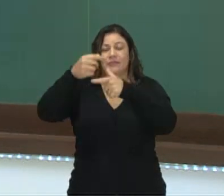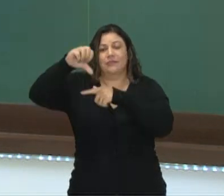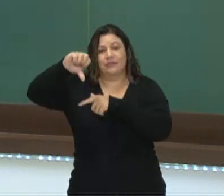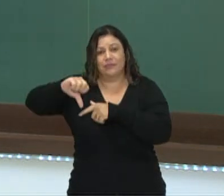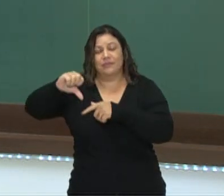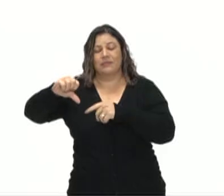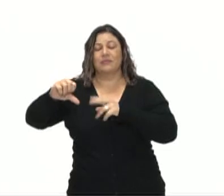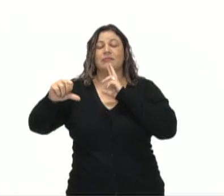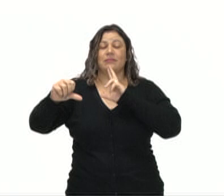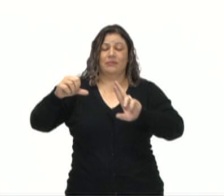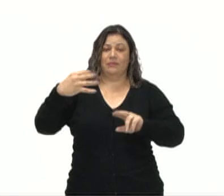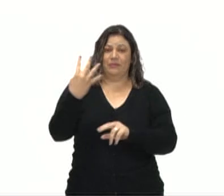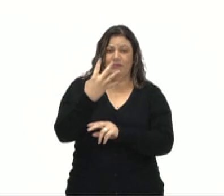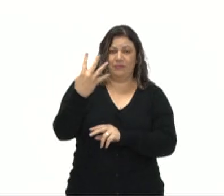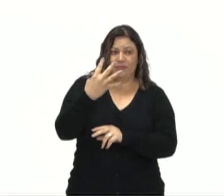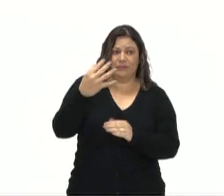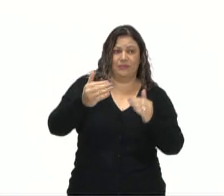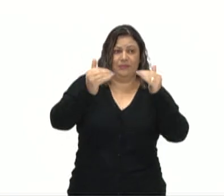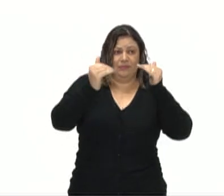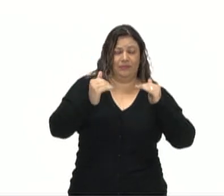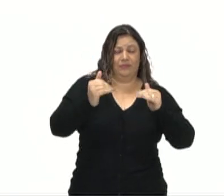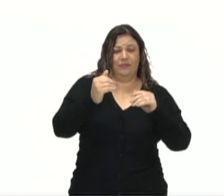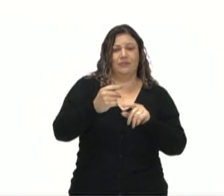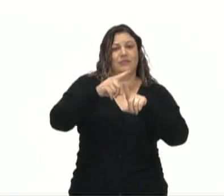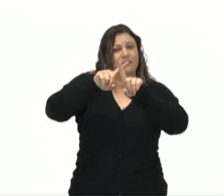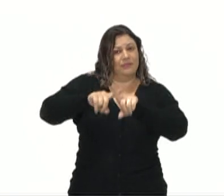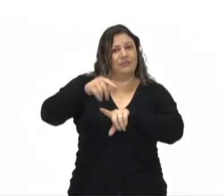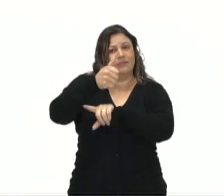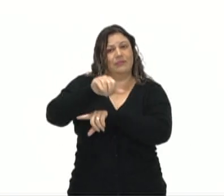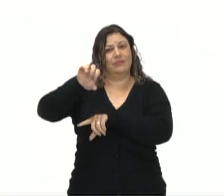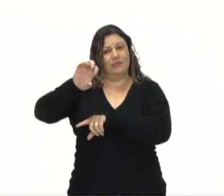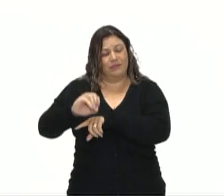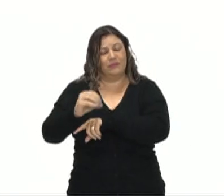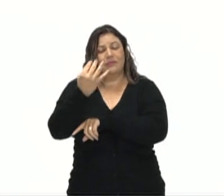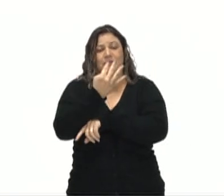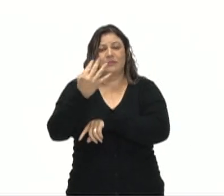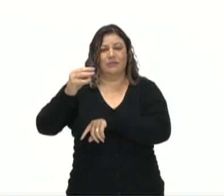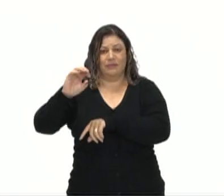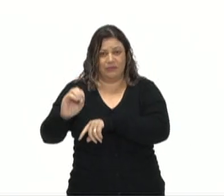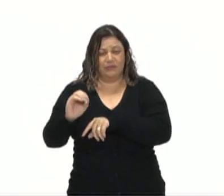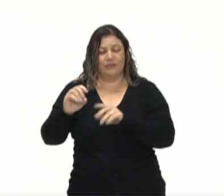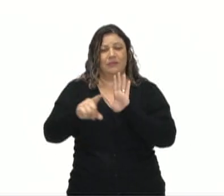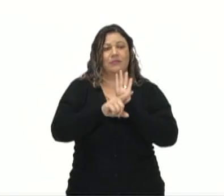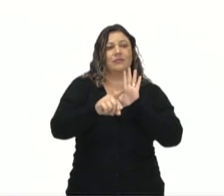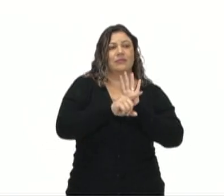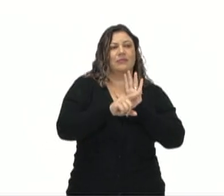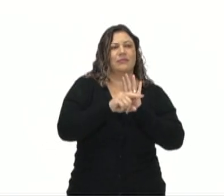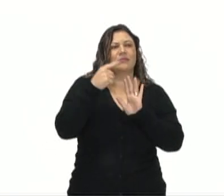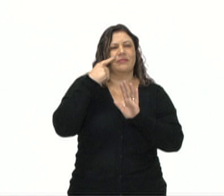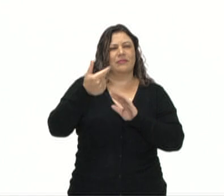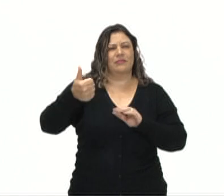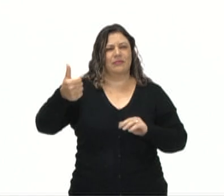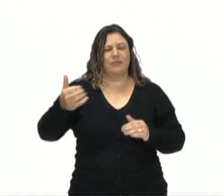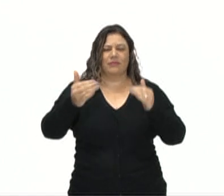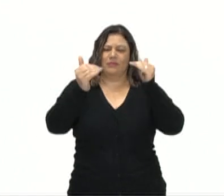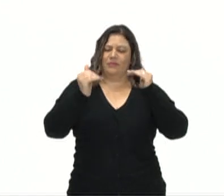4, mais 4 vezes 10, 40, repito aqui o menos 12. Teremos o